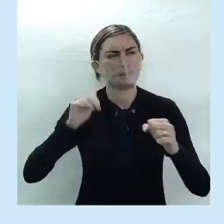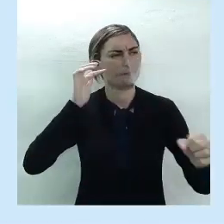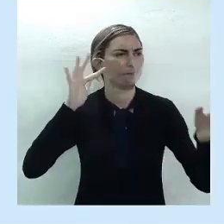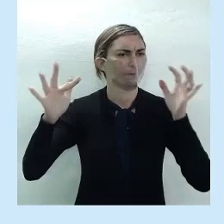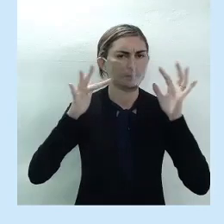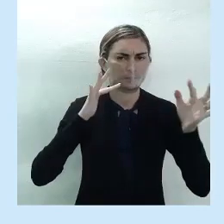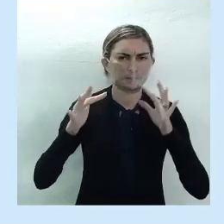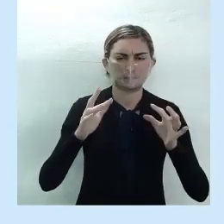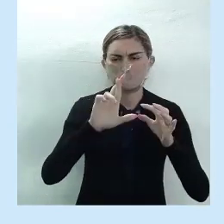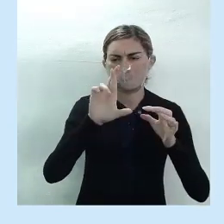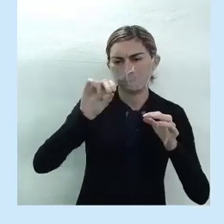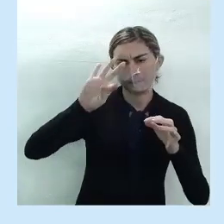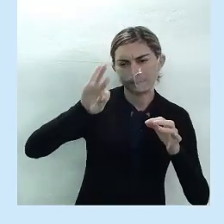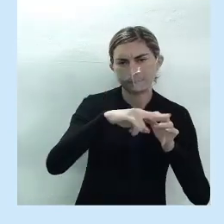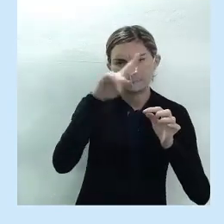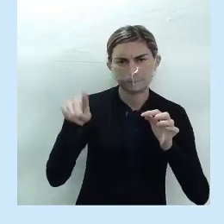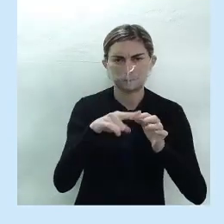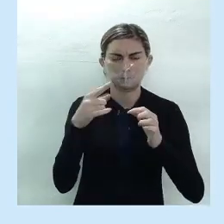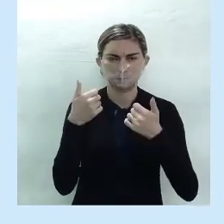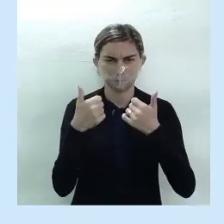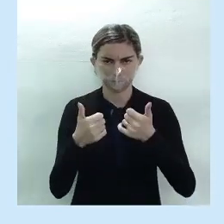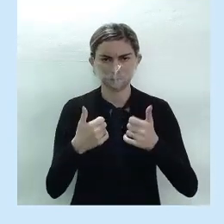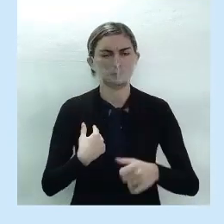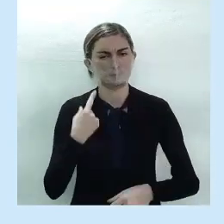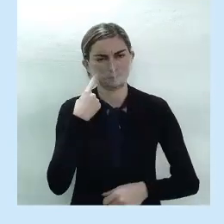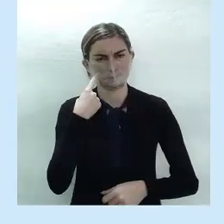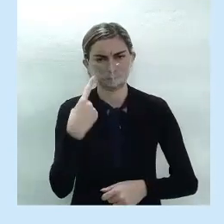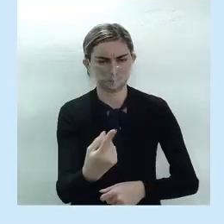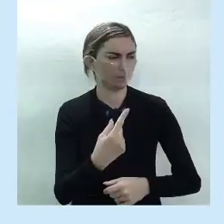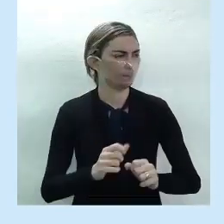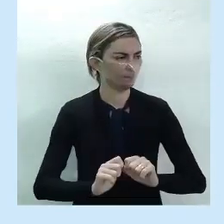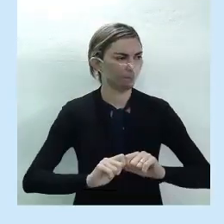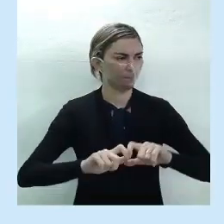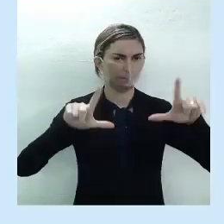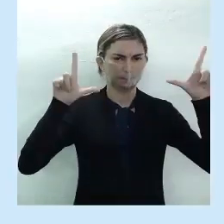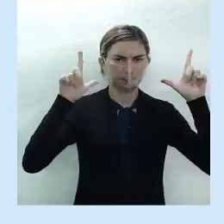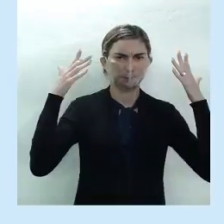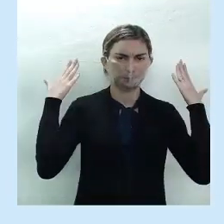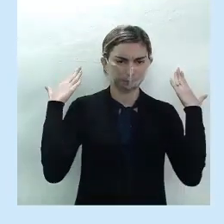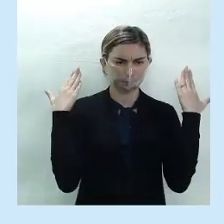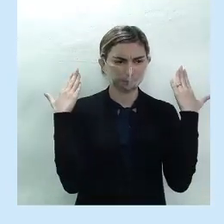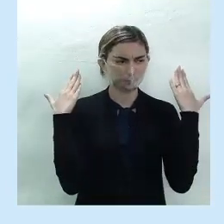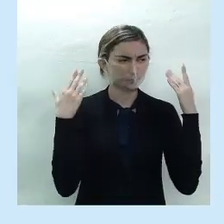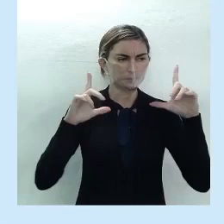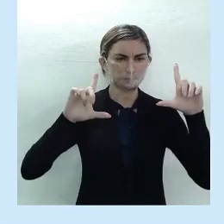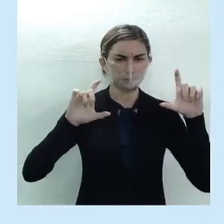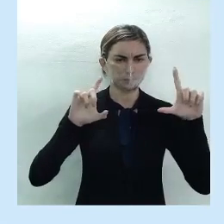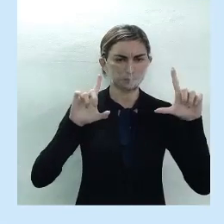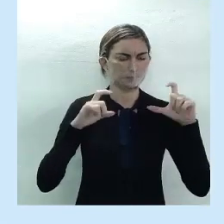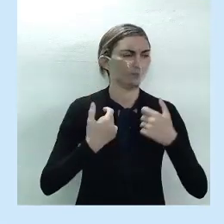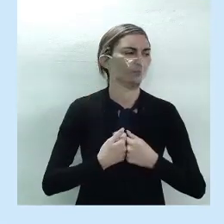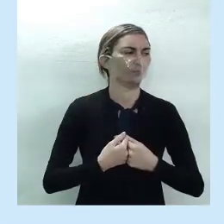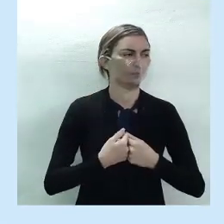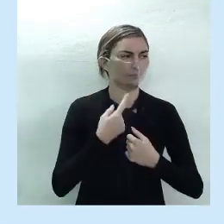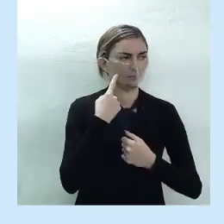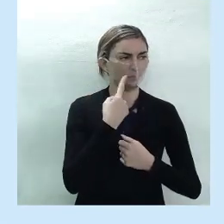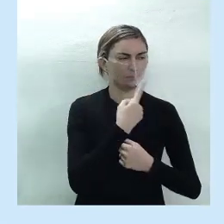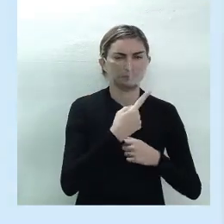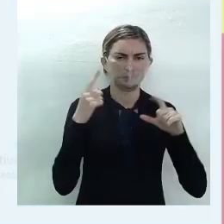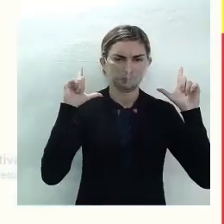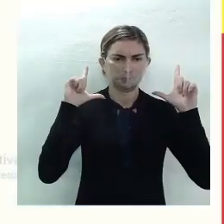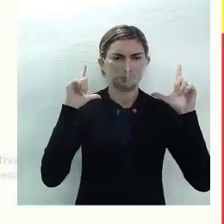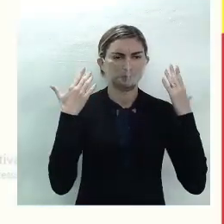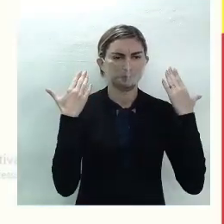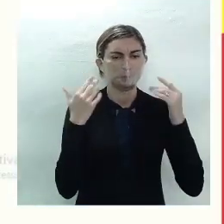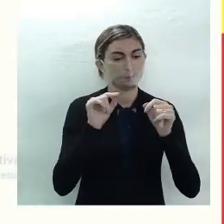reflexão e rotação. Beleza? Observe aí na tela de vocês esta figura. Seguinte, ó, o que é que eu